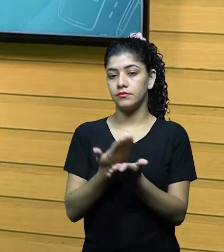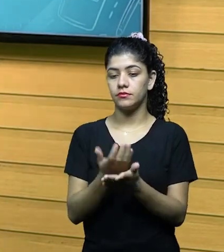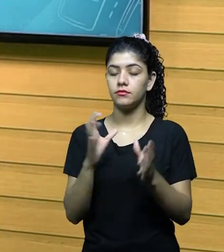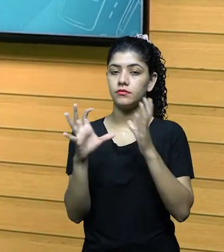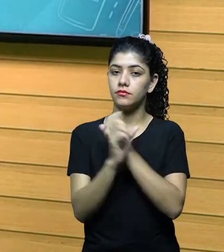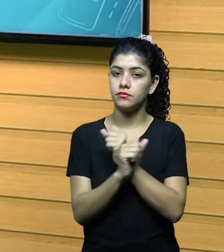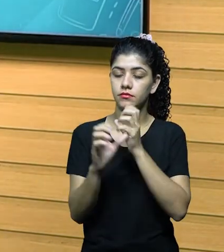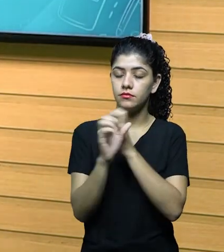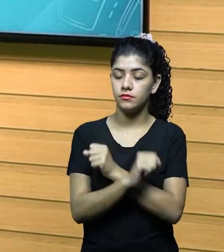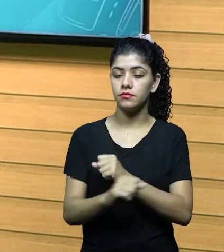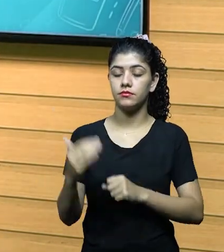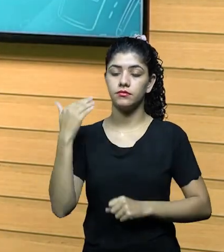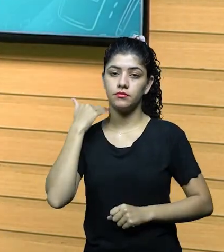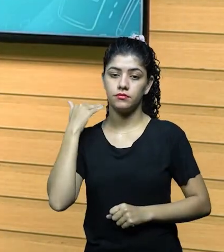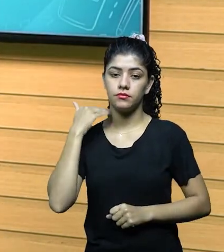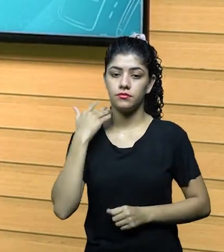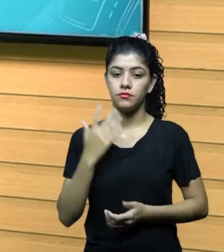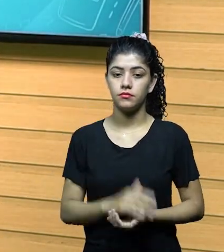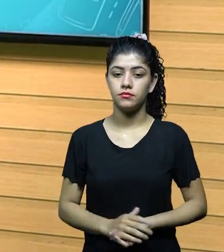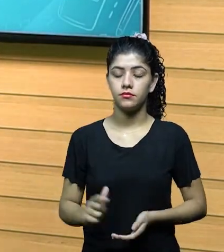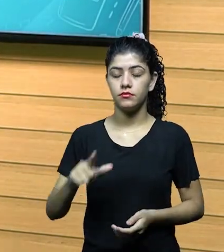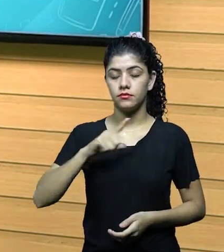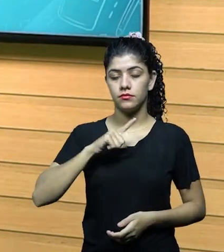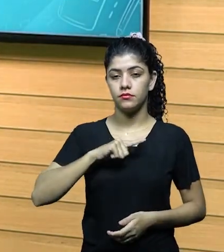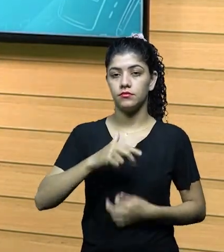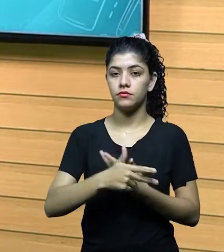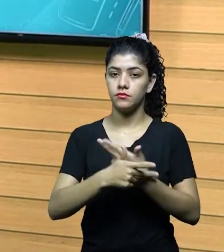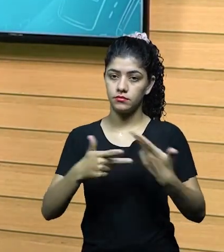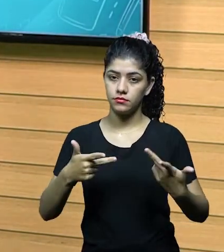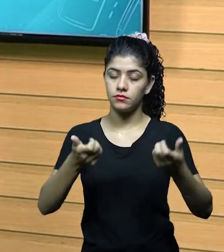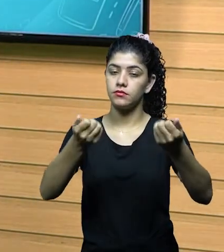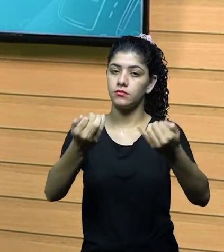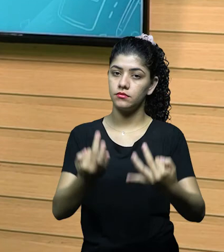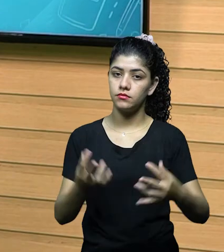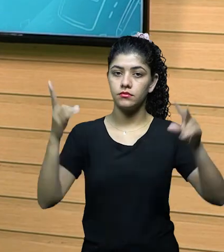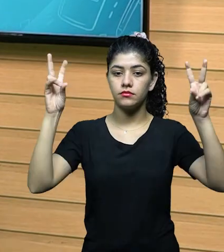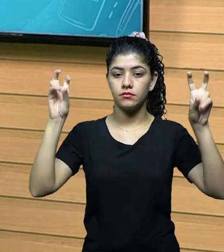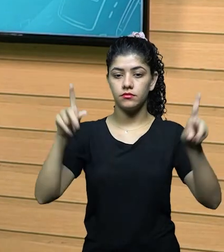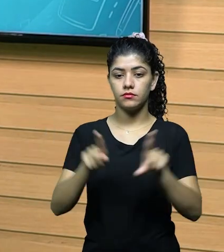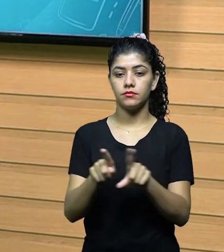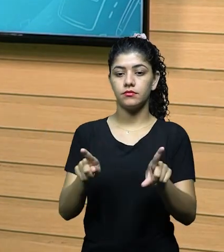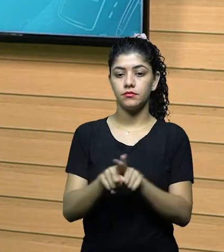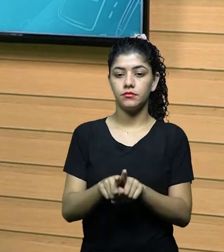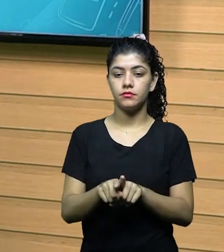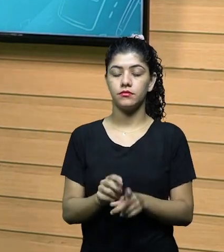gostado. Essa foi mais uma aula sobre contabilidade bancária. Teremos outras